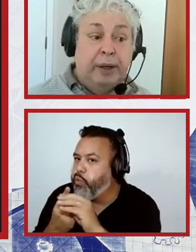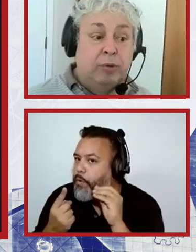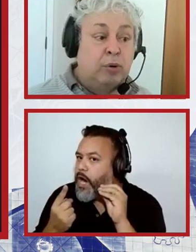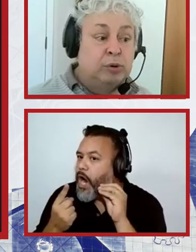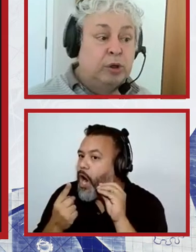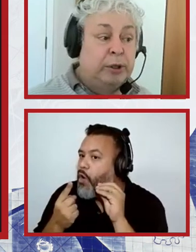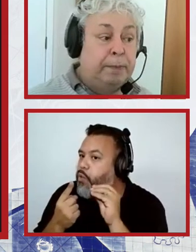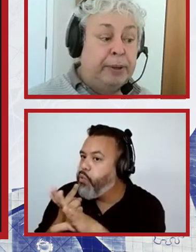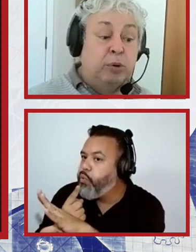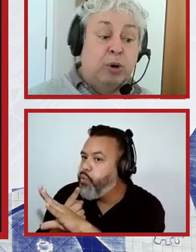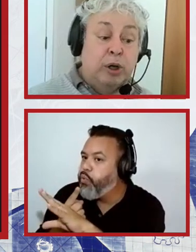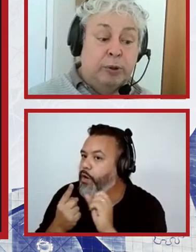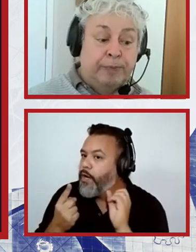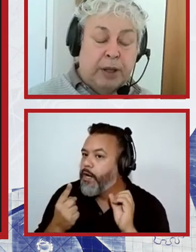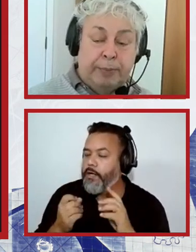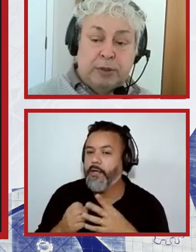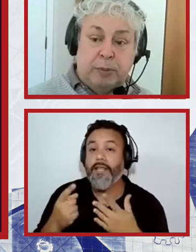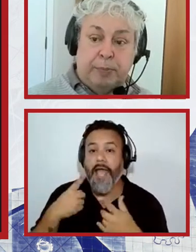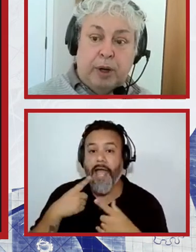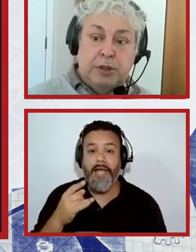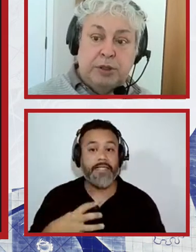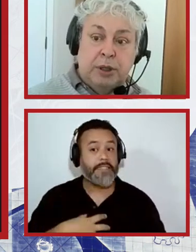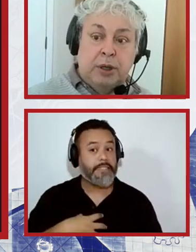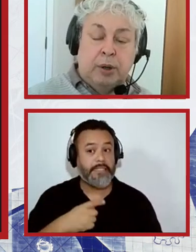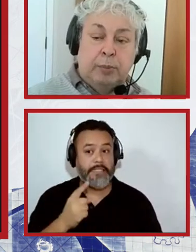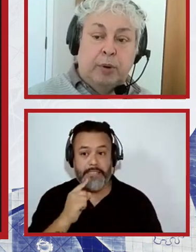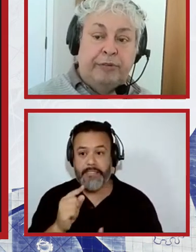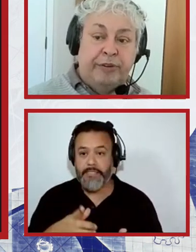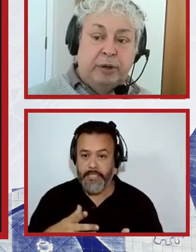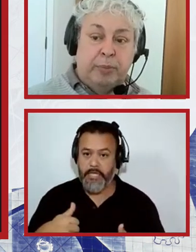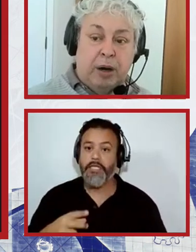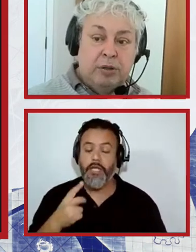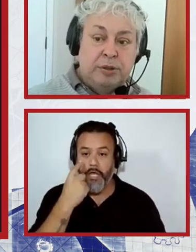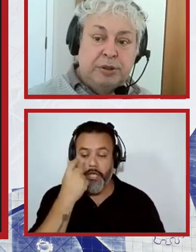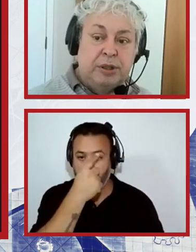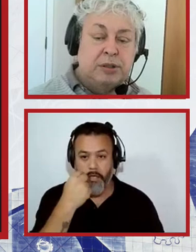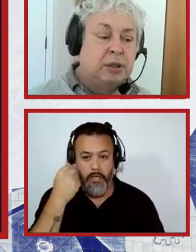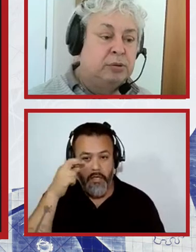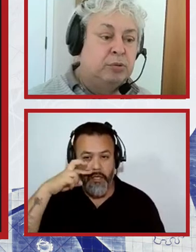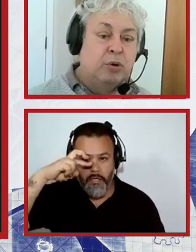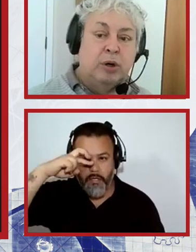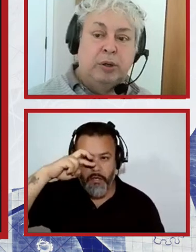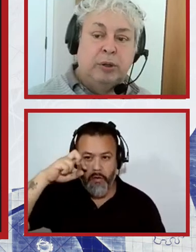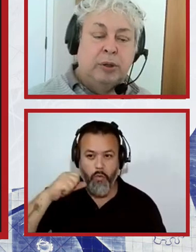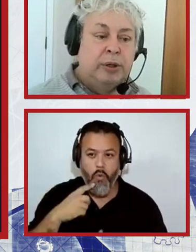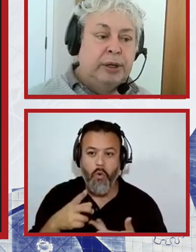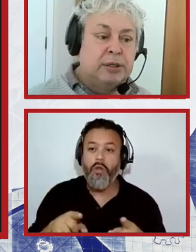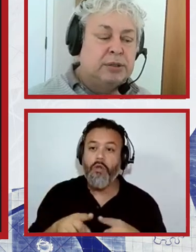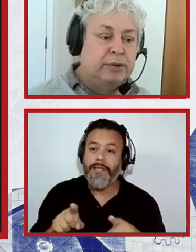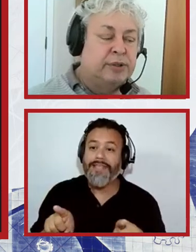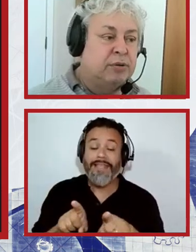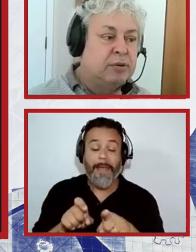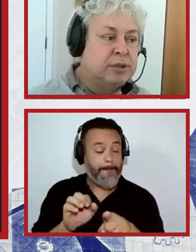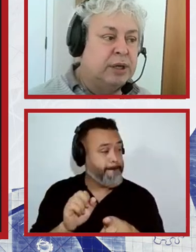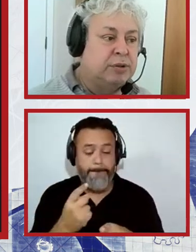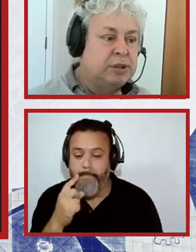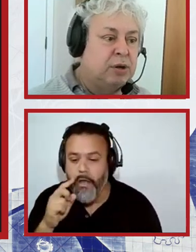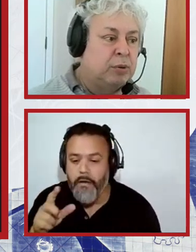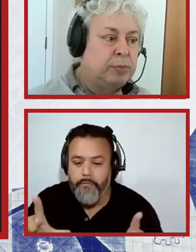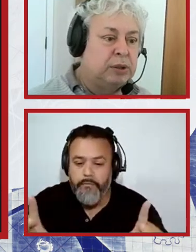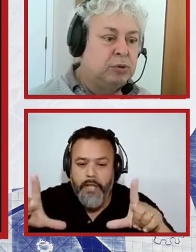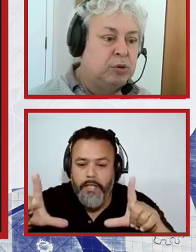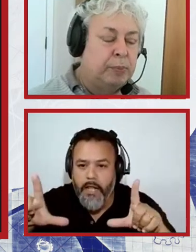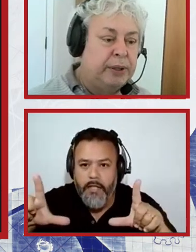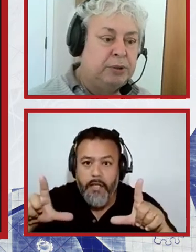E também um controle pelo olho. A pessoa pode mover o mouse utilizando o olho. E assim você